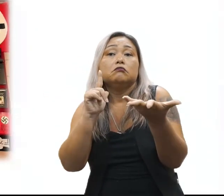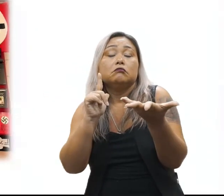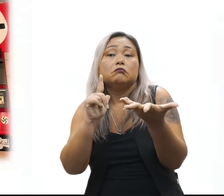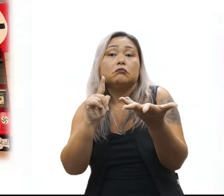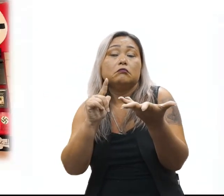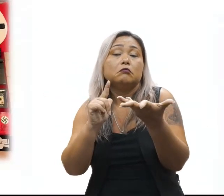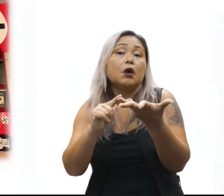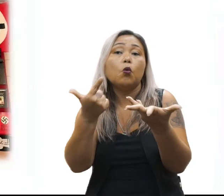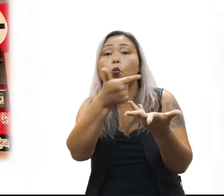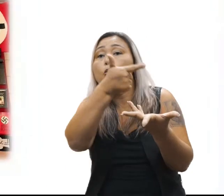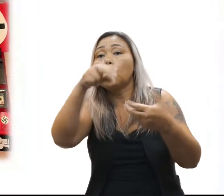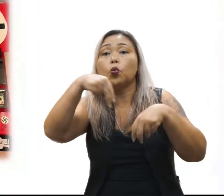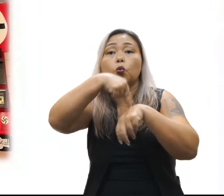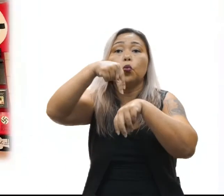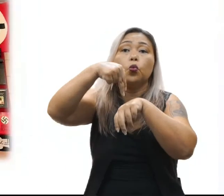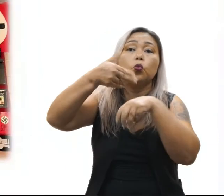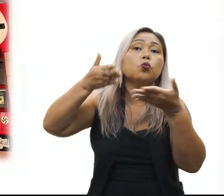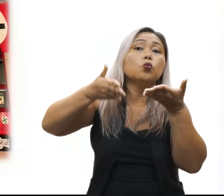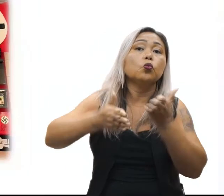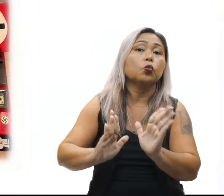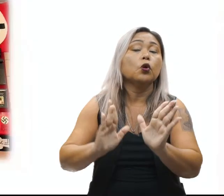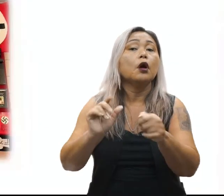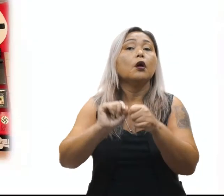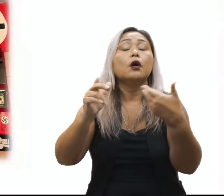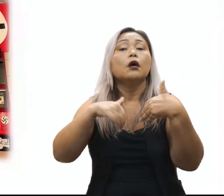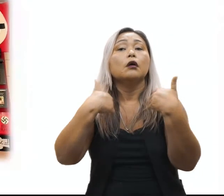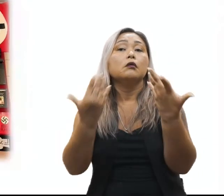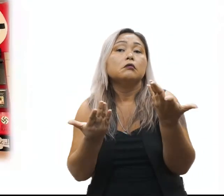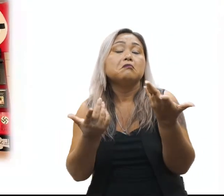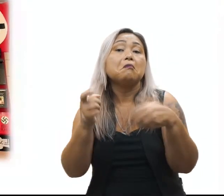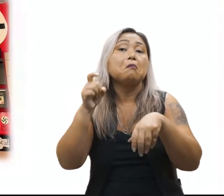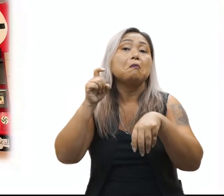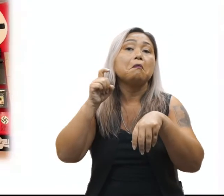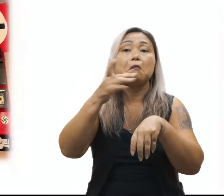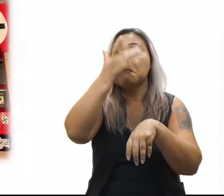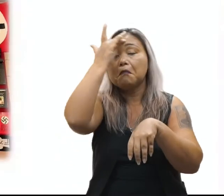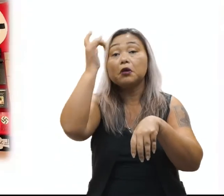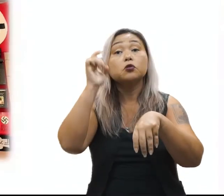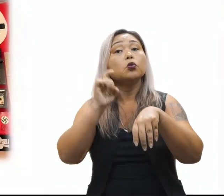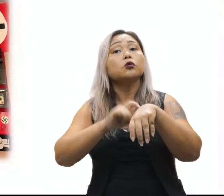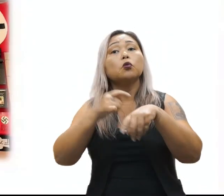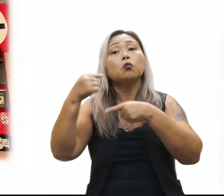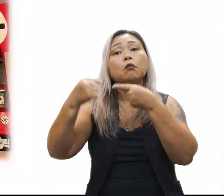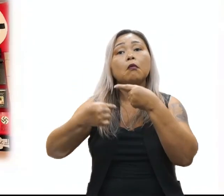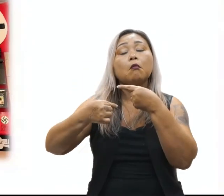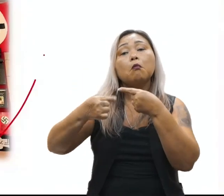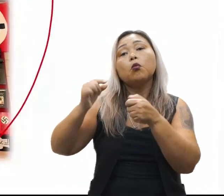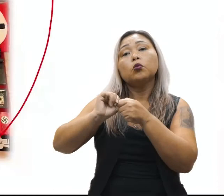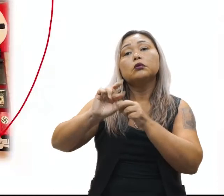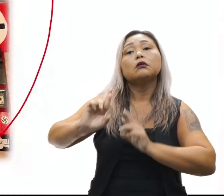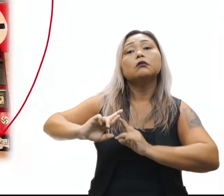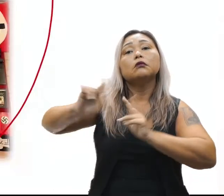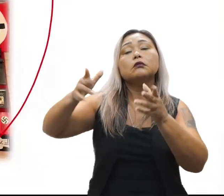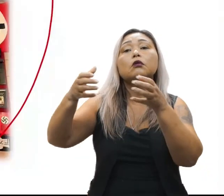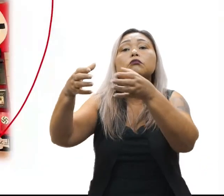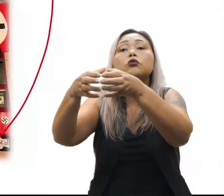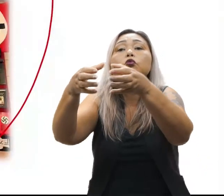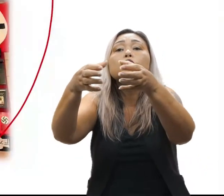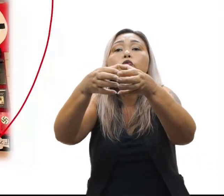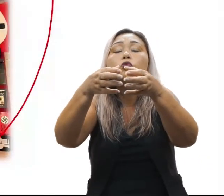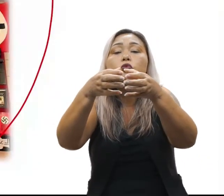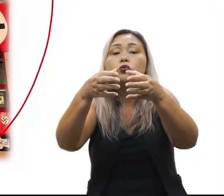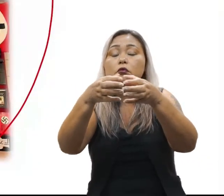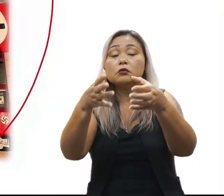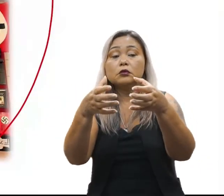pessoas de outras nacionalidades, pessoas com pensamento político diferente, e assim se cria esses grupos extremistas